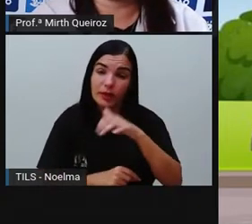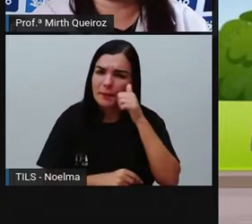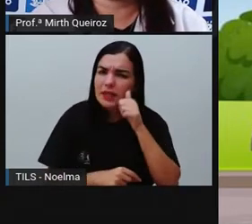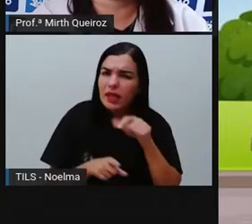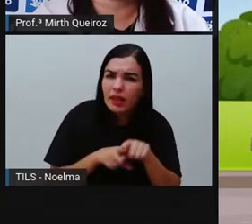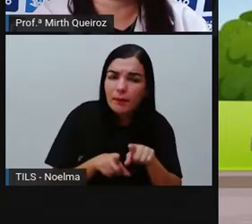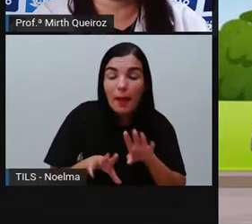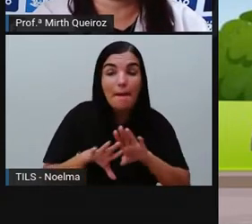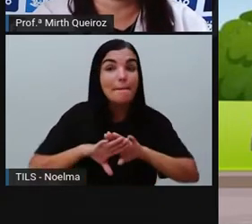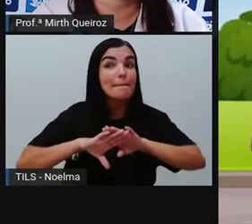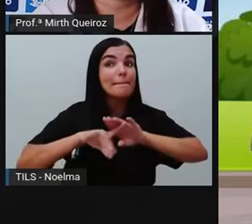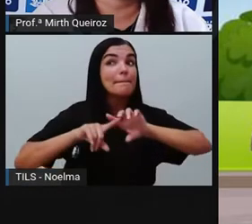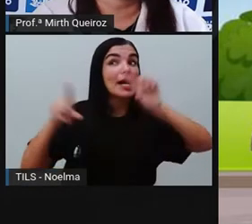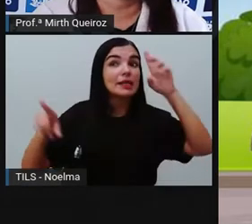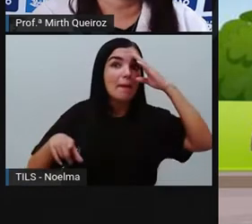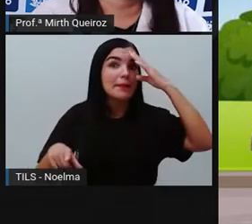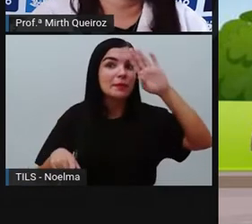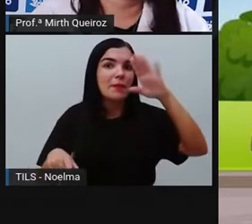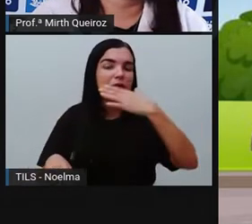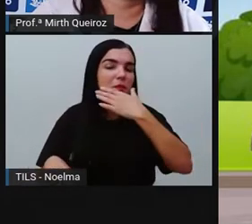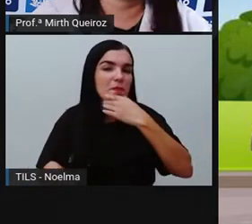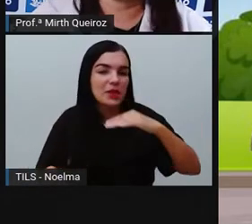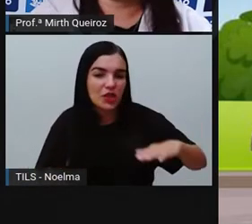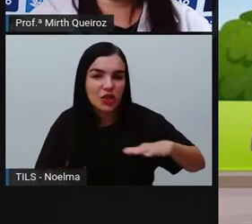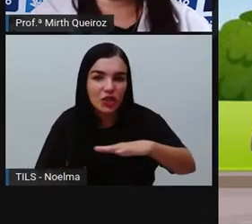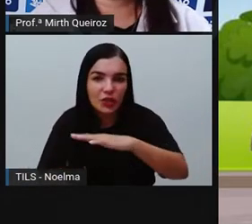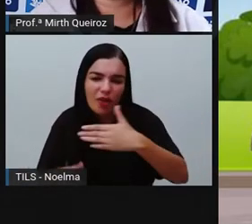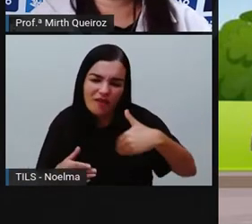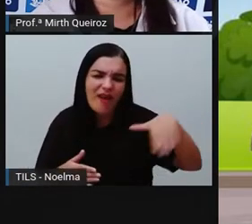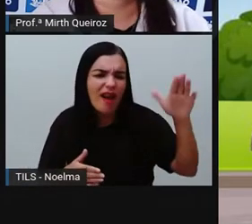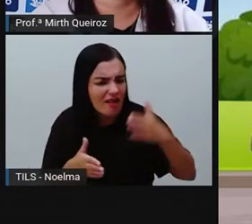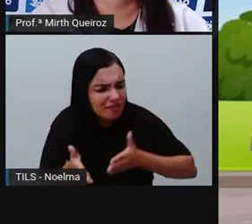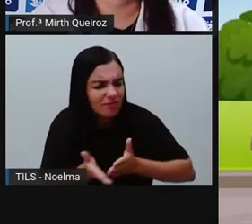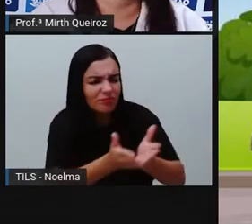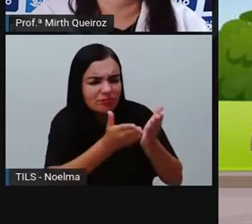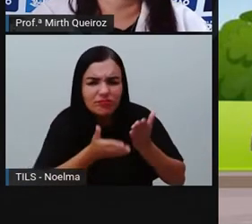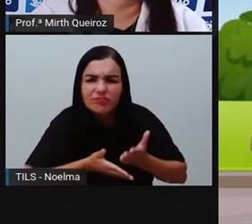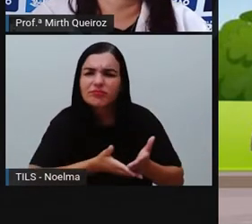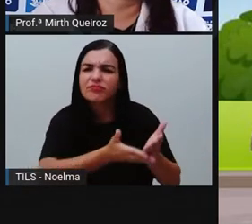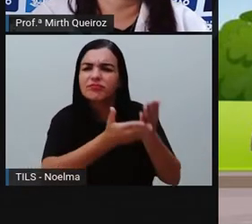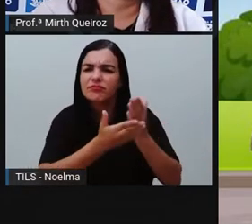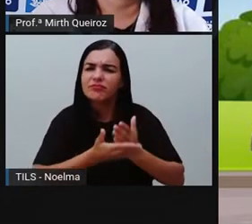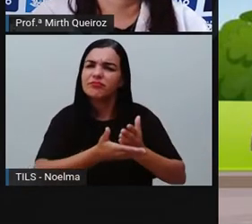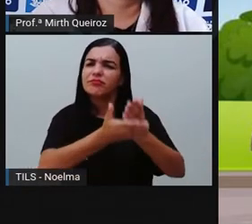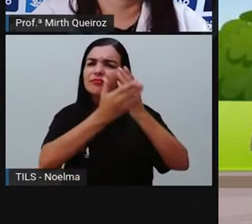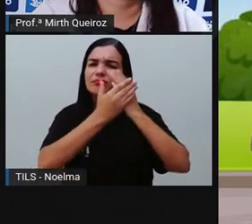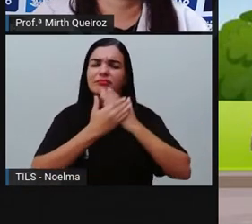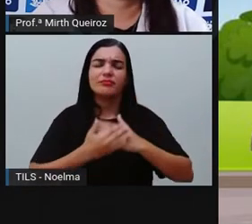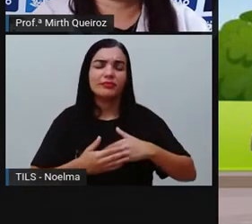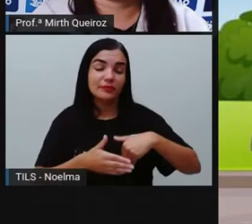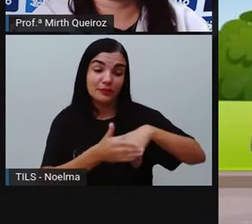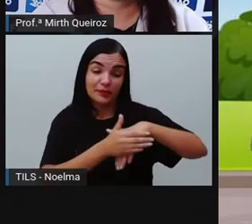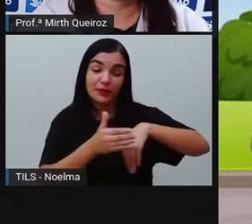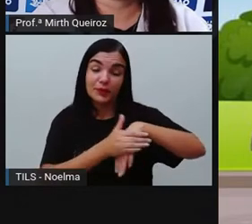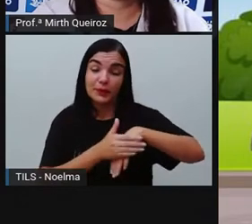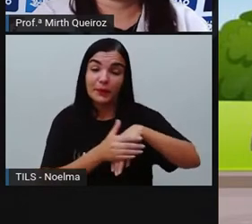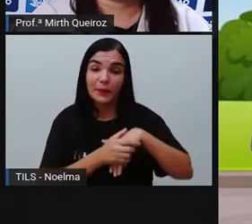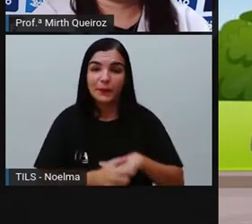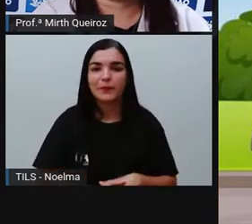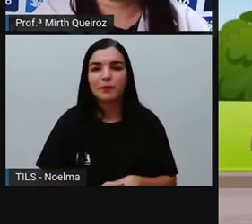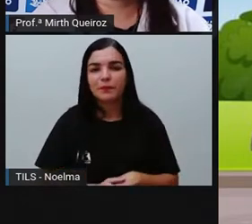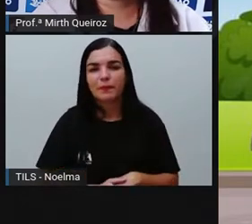mas principalmente com os meninos, né? É uma vez ainda que a gente vê esse certo machismo aí no futebol.